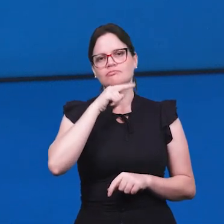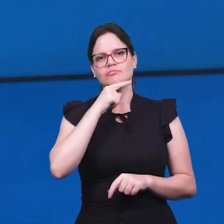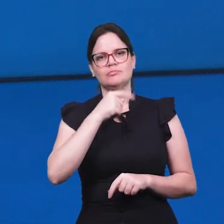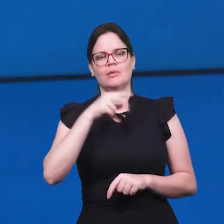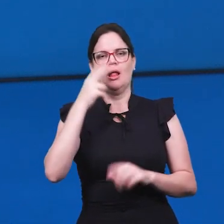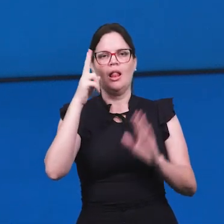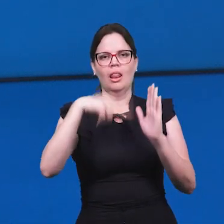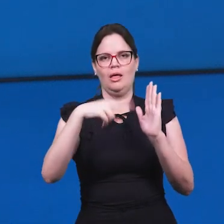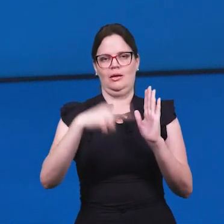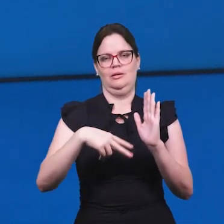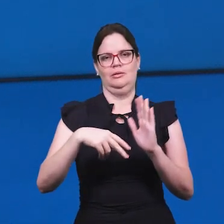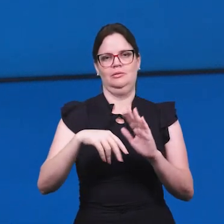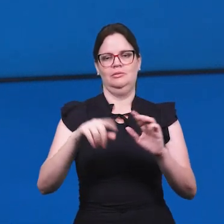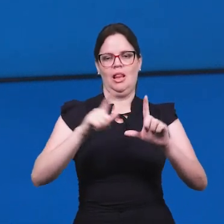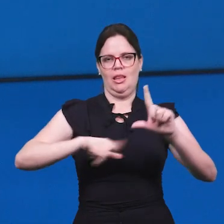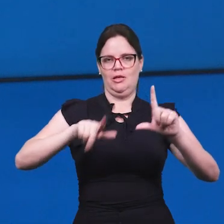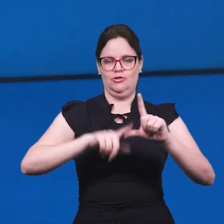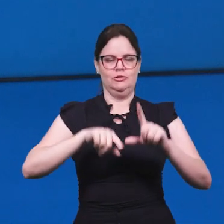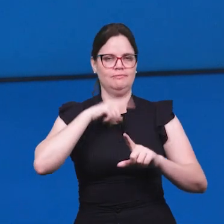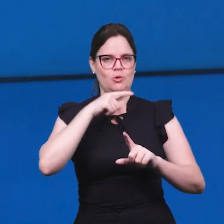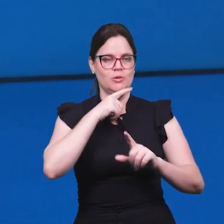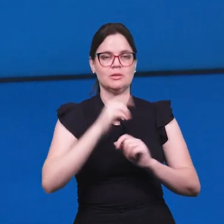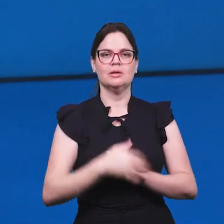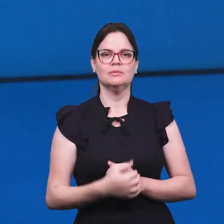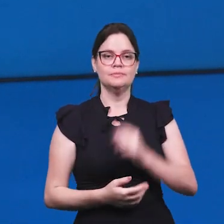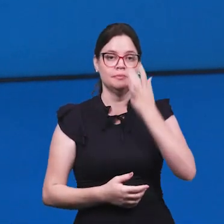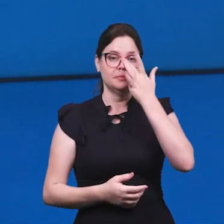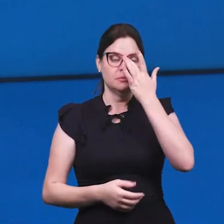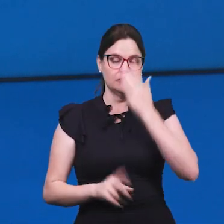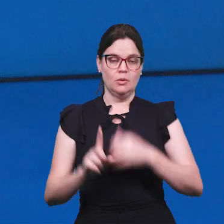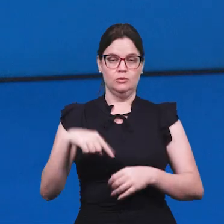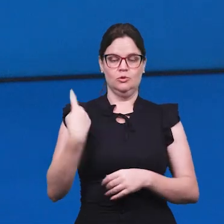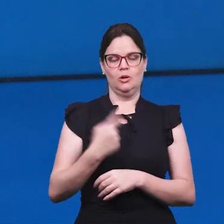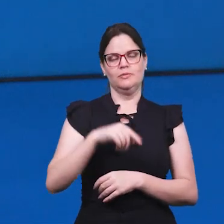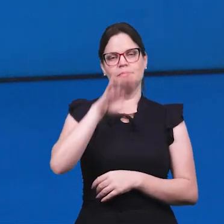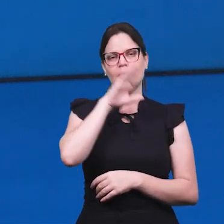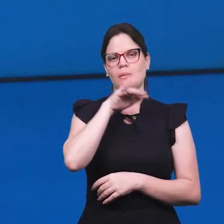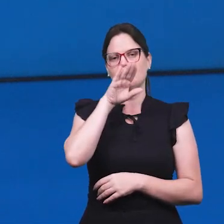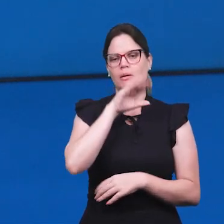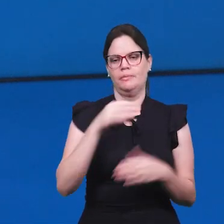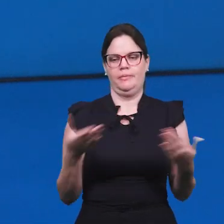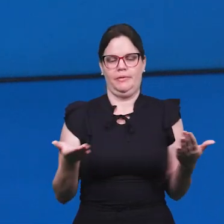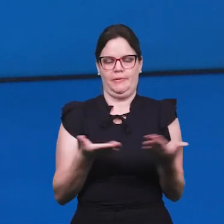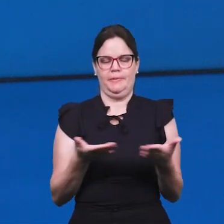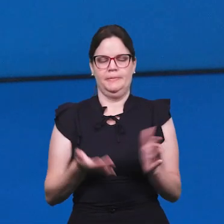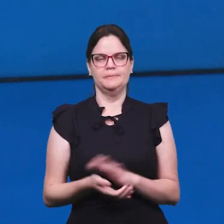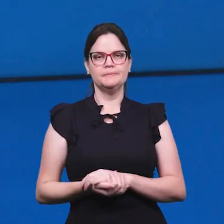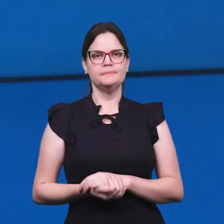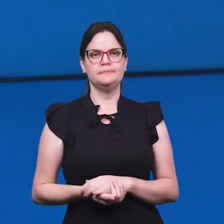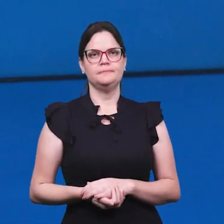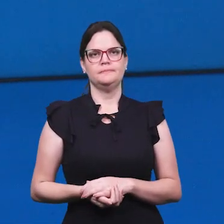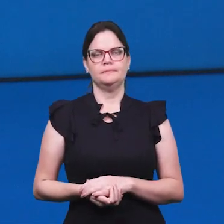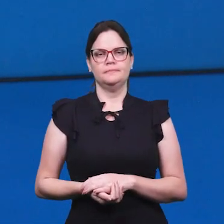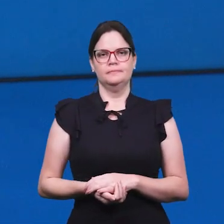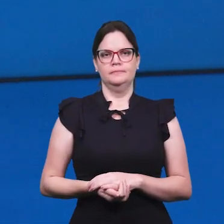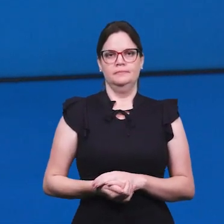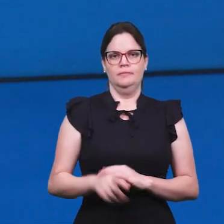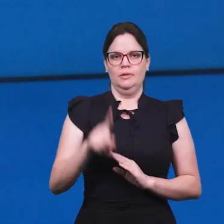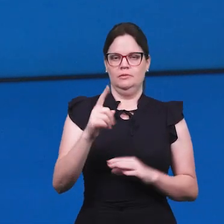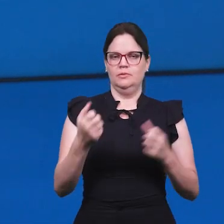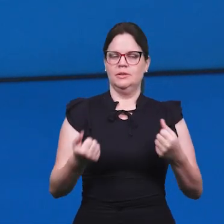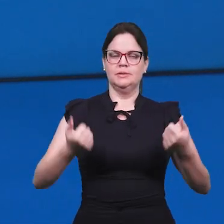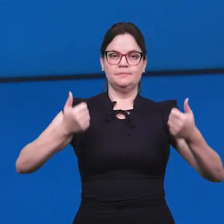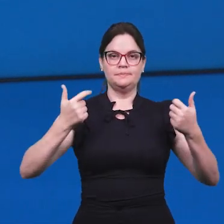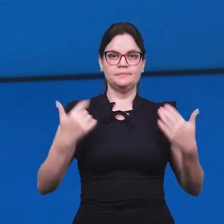pessoas que eventualmente têm dificuldade para a leitura do texto, do texto que foi a sua resposta,